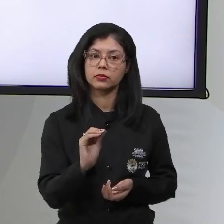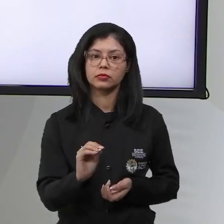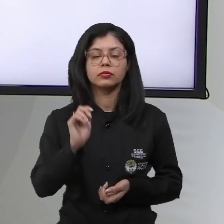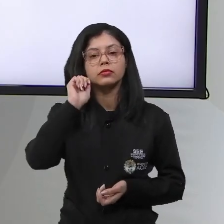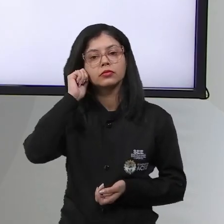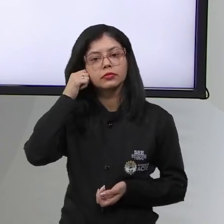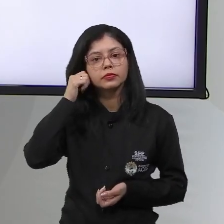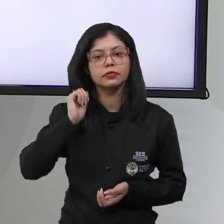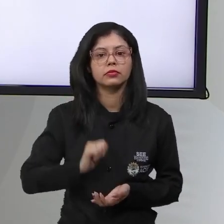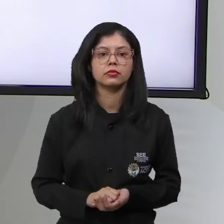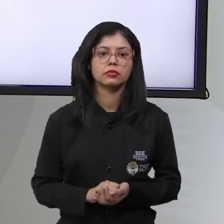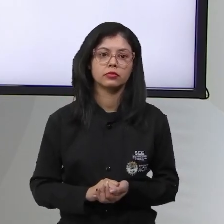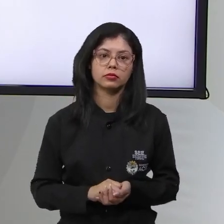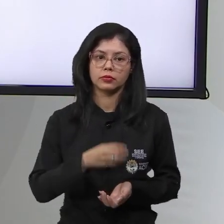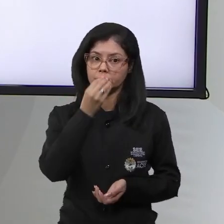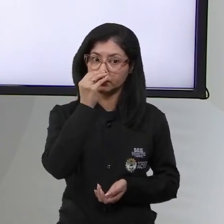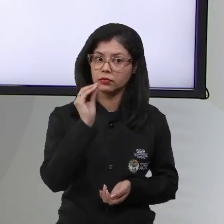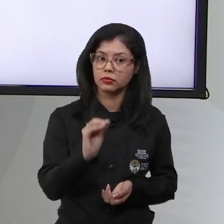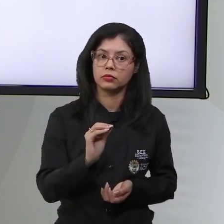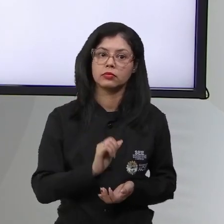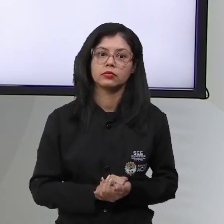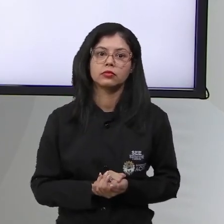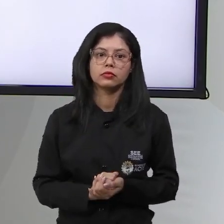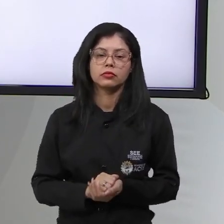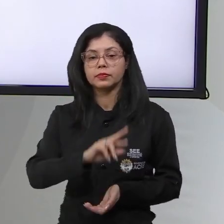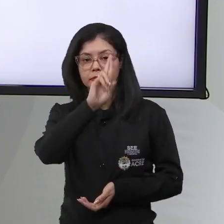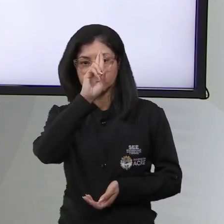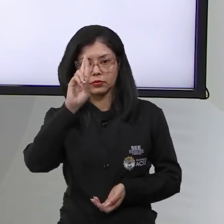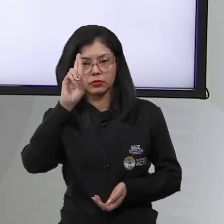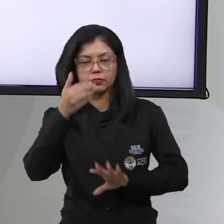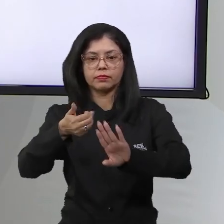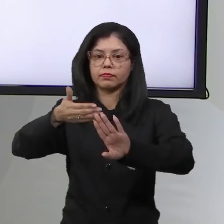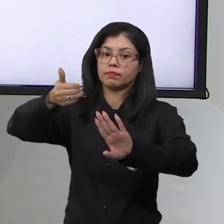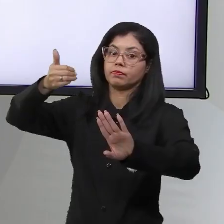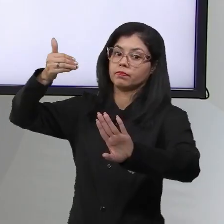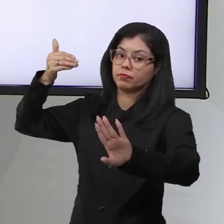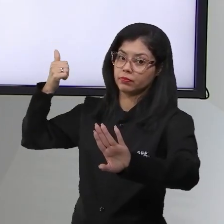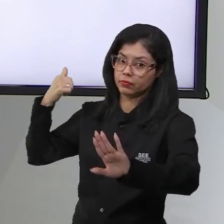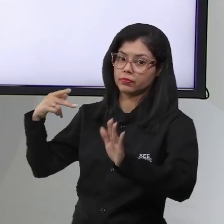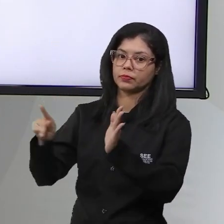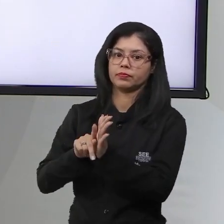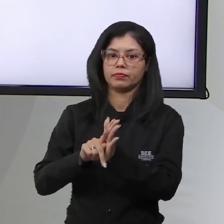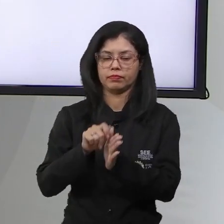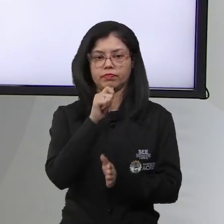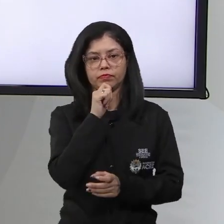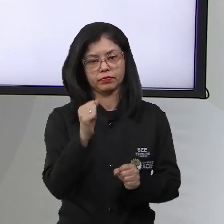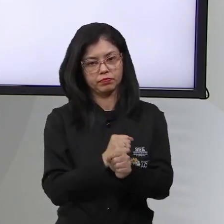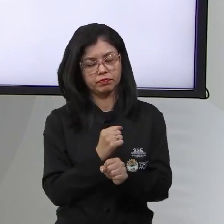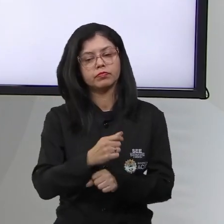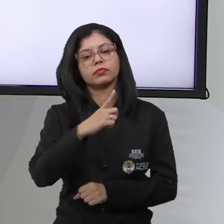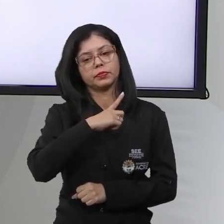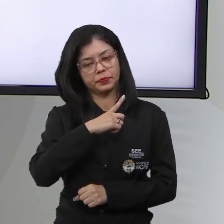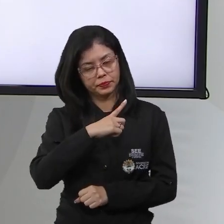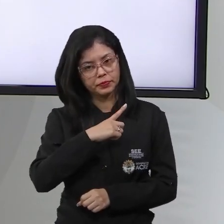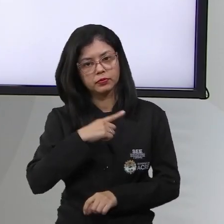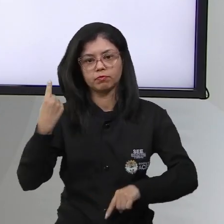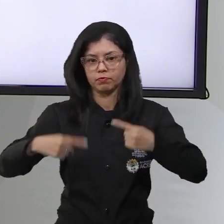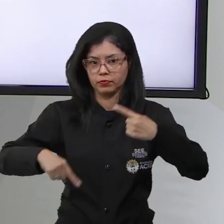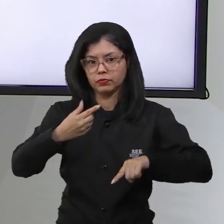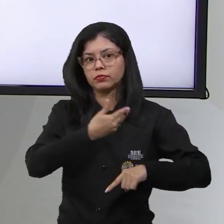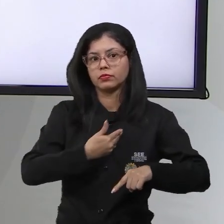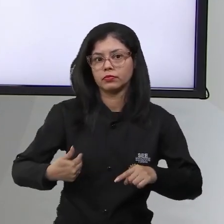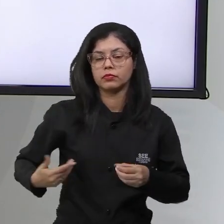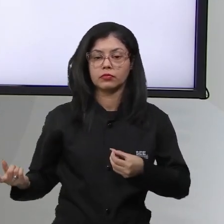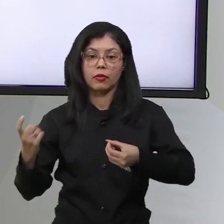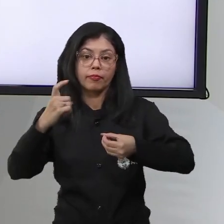ao negro, que é uma discriminação historicamente construída. E por mais que existam políticas